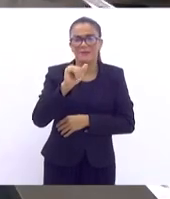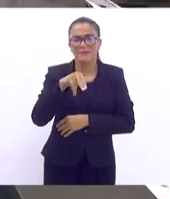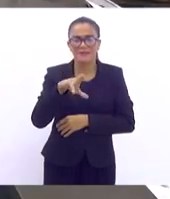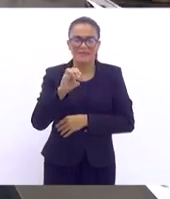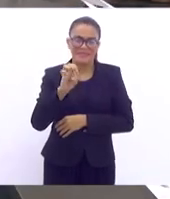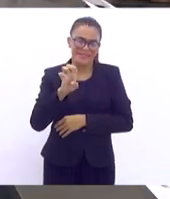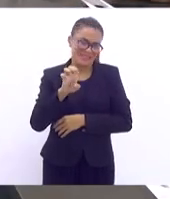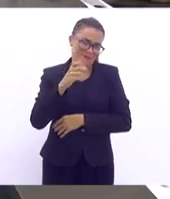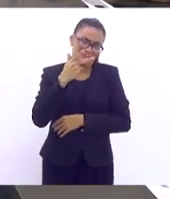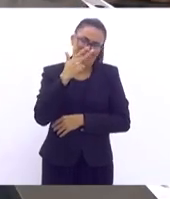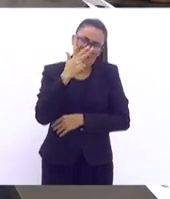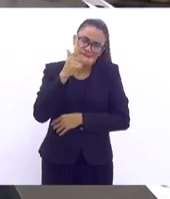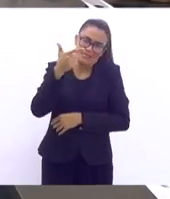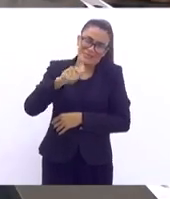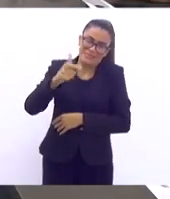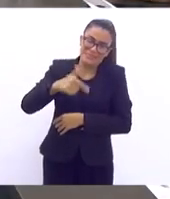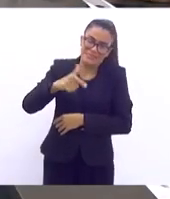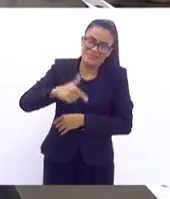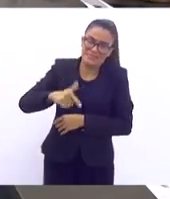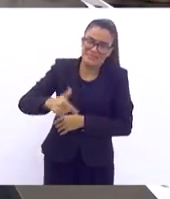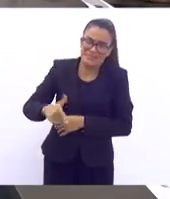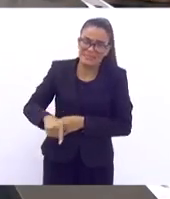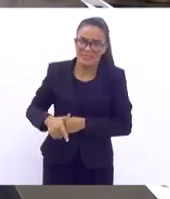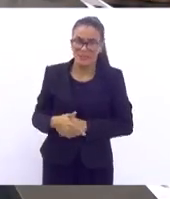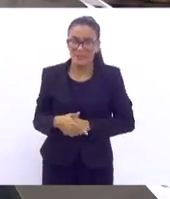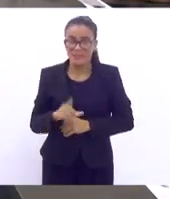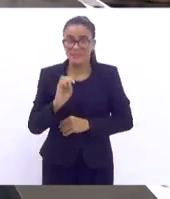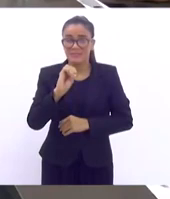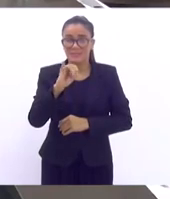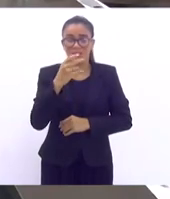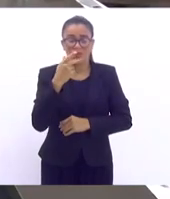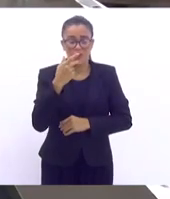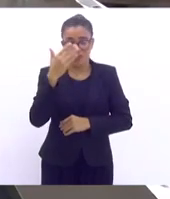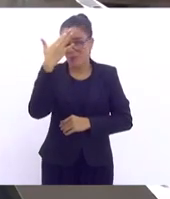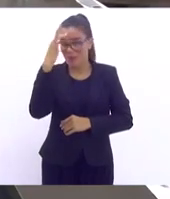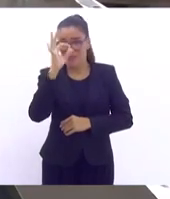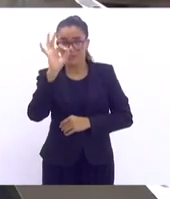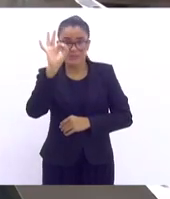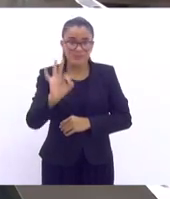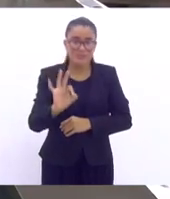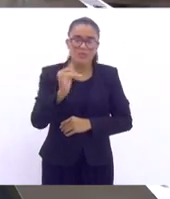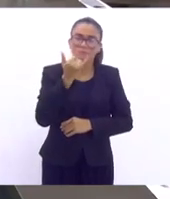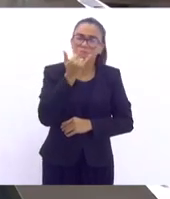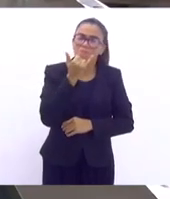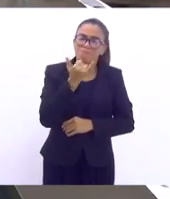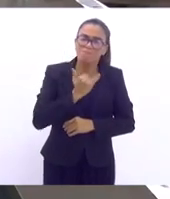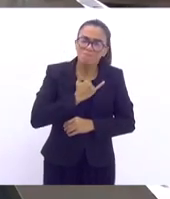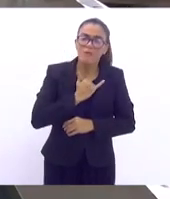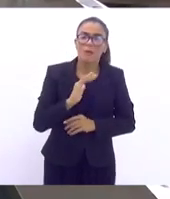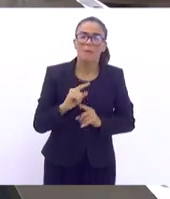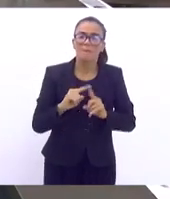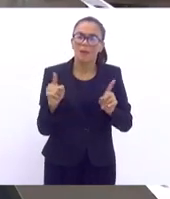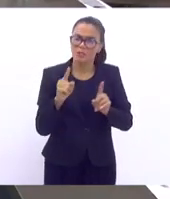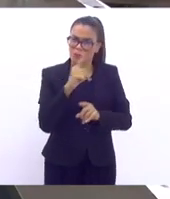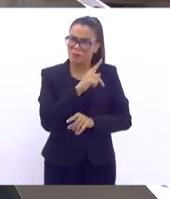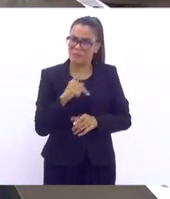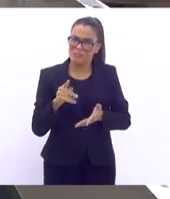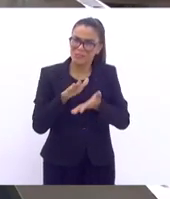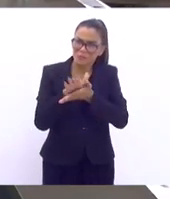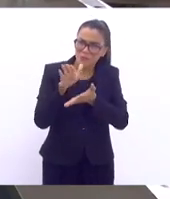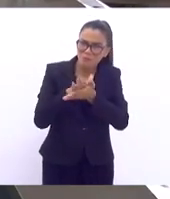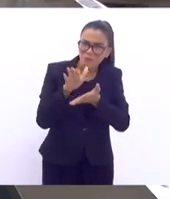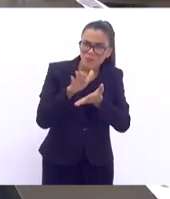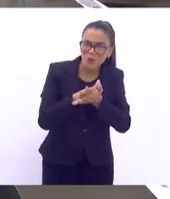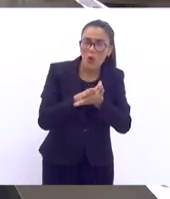uma redundância me perdoe se tiver sendo eh eh contrário ao entendimento de uma excelência mas o presidente publicará a composição